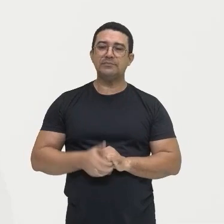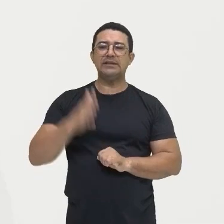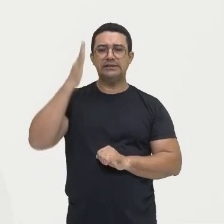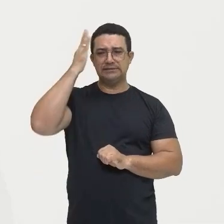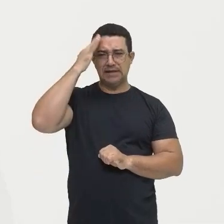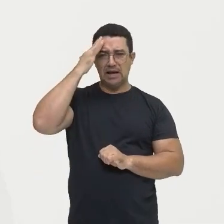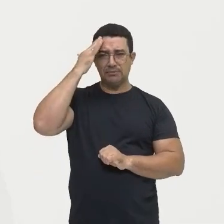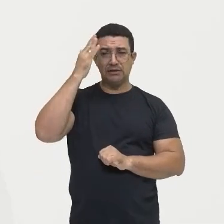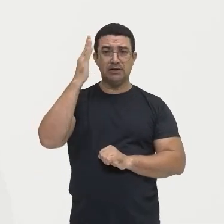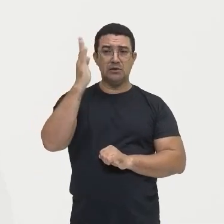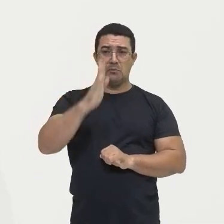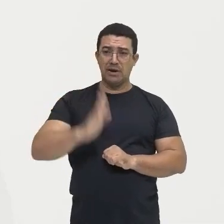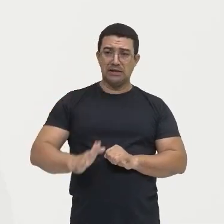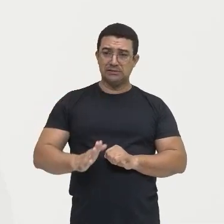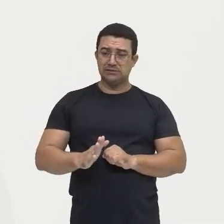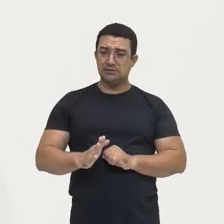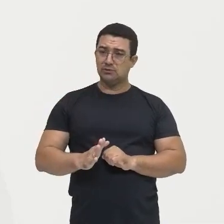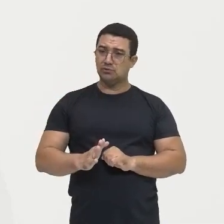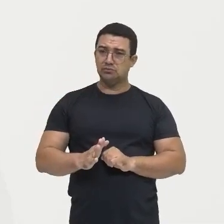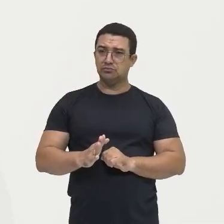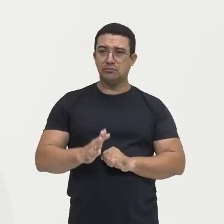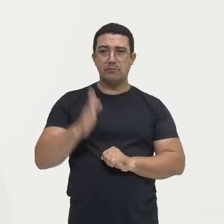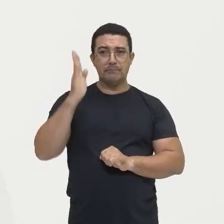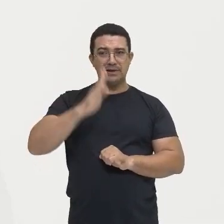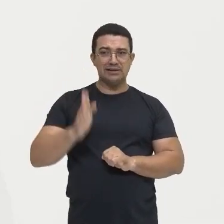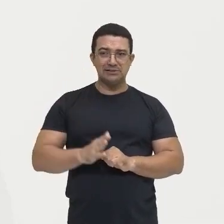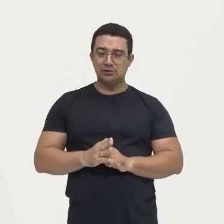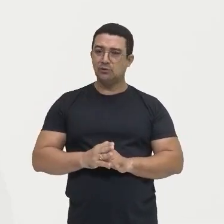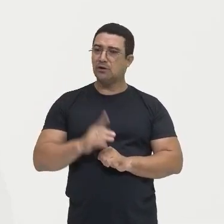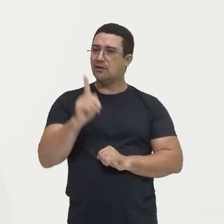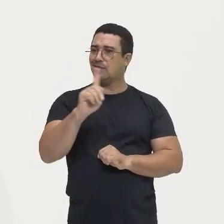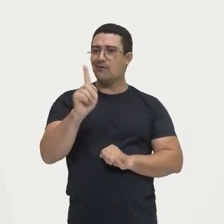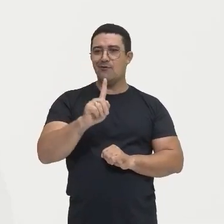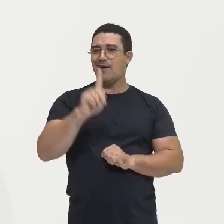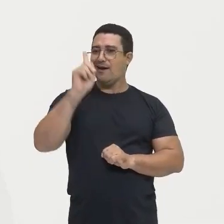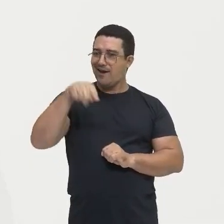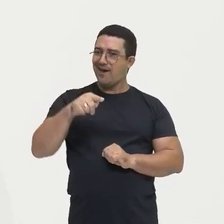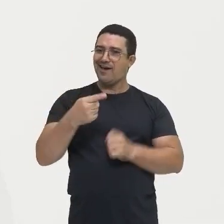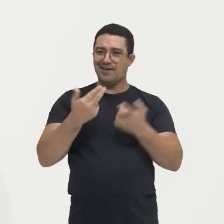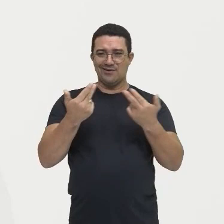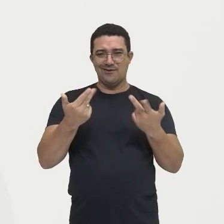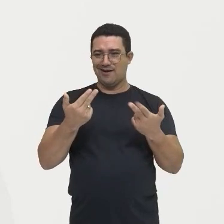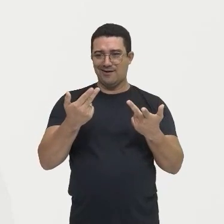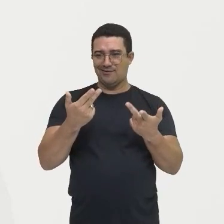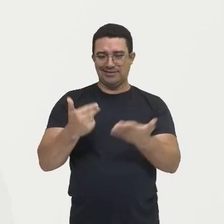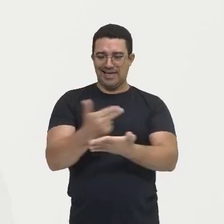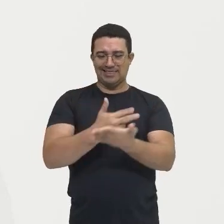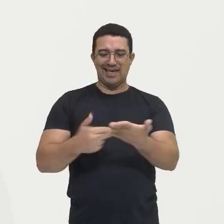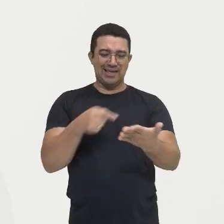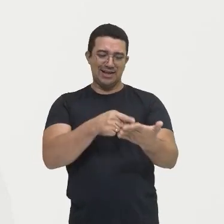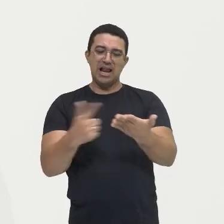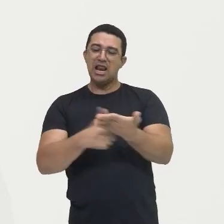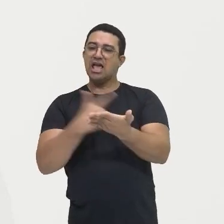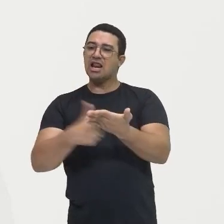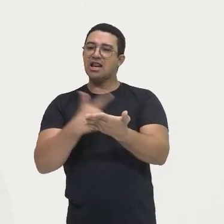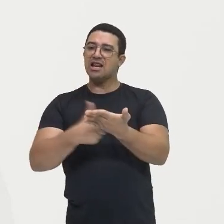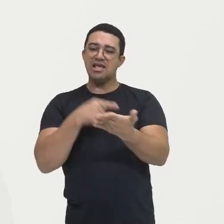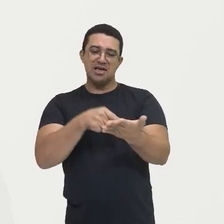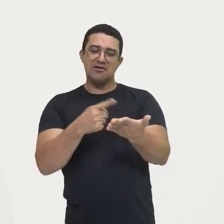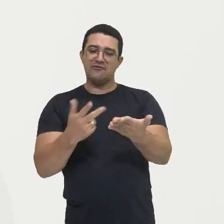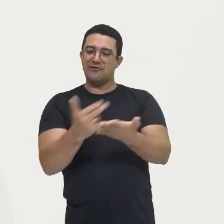Brasil não é do tamanho de um mapa que tem no livro de geografia de vocês. Concordam comigo? Isso só foi possível